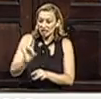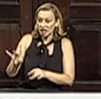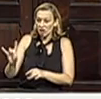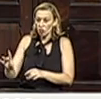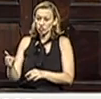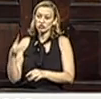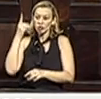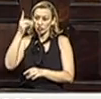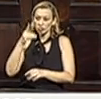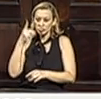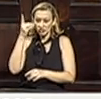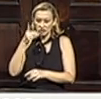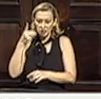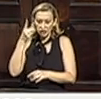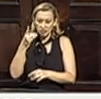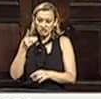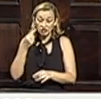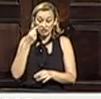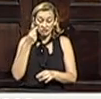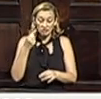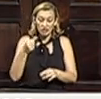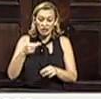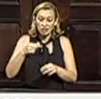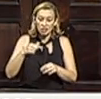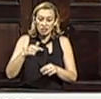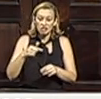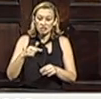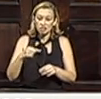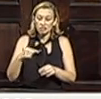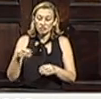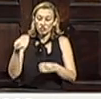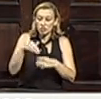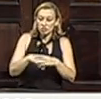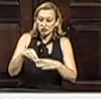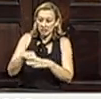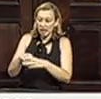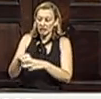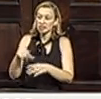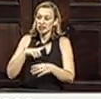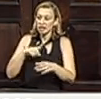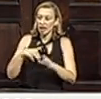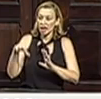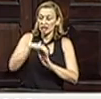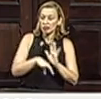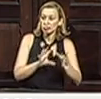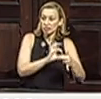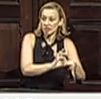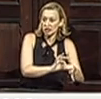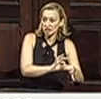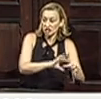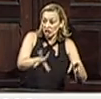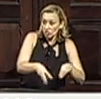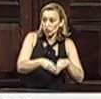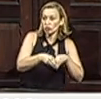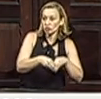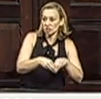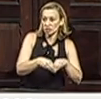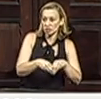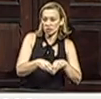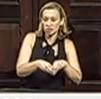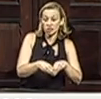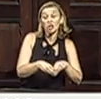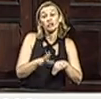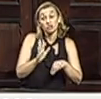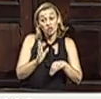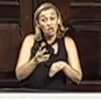destaque entraria em cima dessa nova redação. Isso não acontece. Isso não acontece porque, ao final, olha só, eu vou vai ser